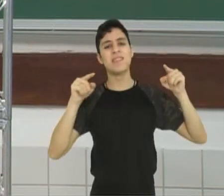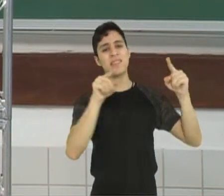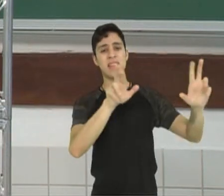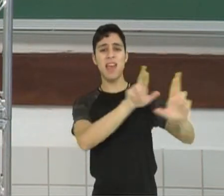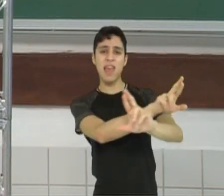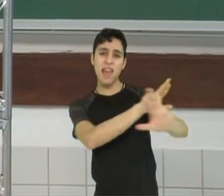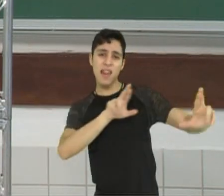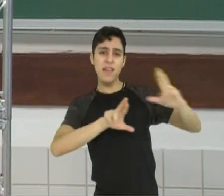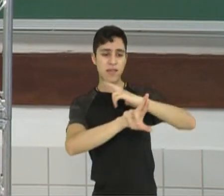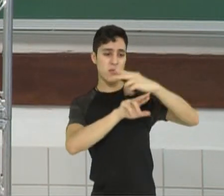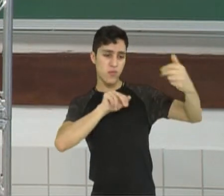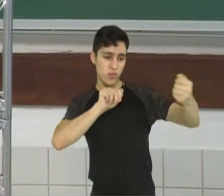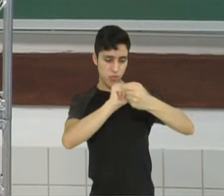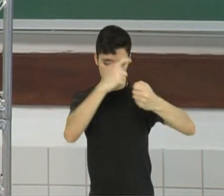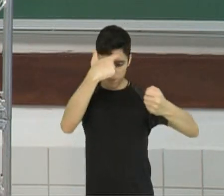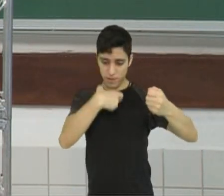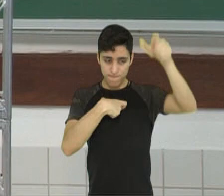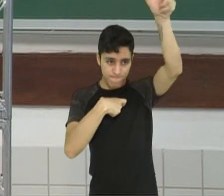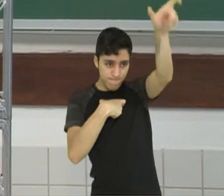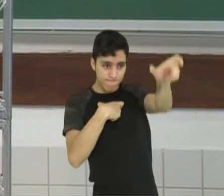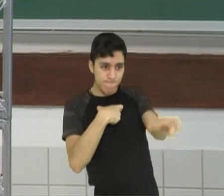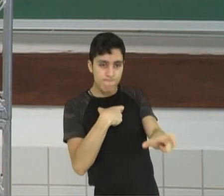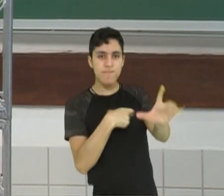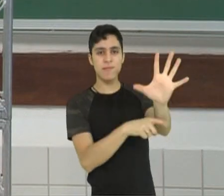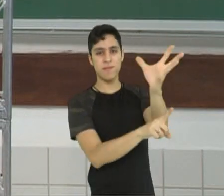com essa obra.